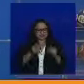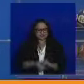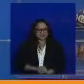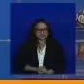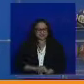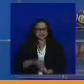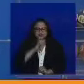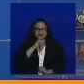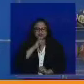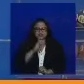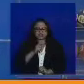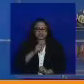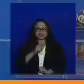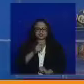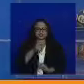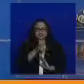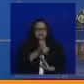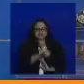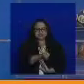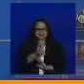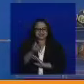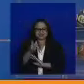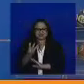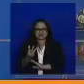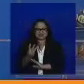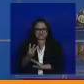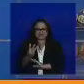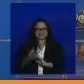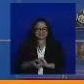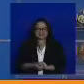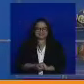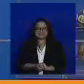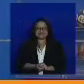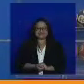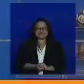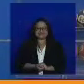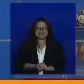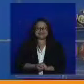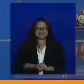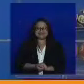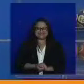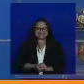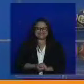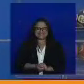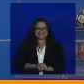Bola verde, número 63. Verde, 63.